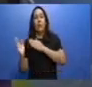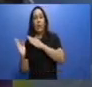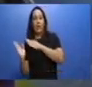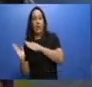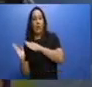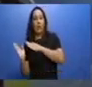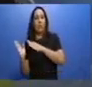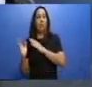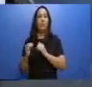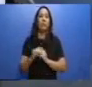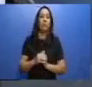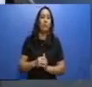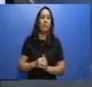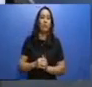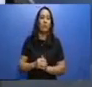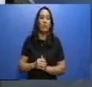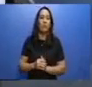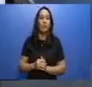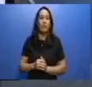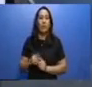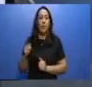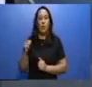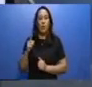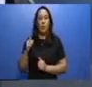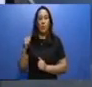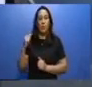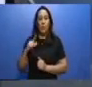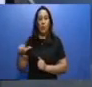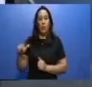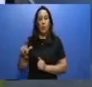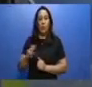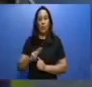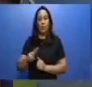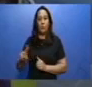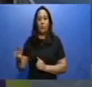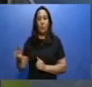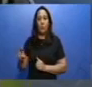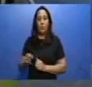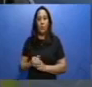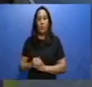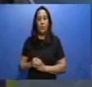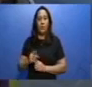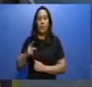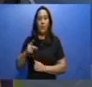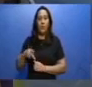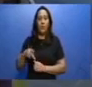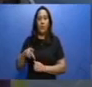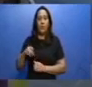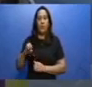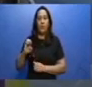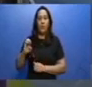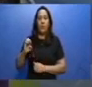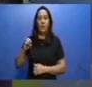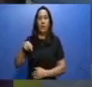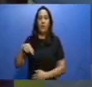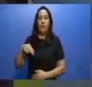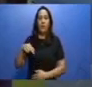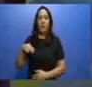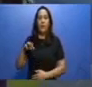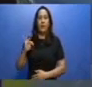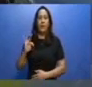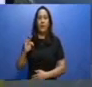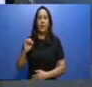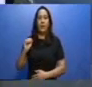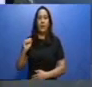diagonal? Esse daqui é o pentágono. Por que será que tem esse nome, pentágono? Vamos